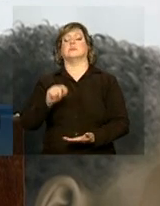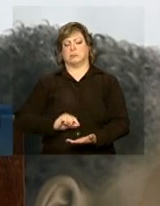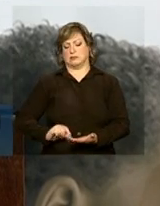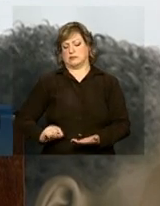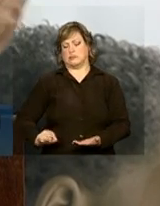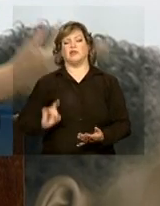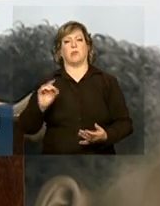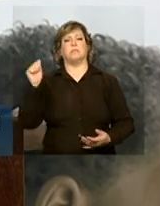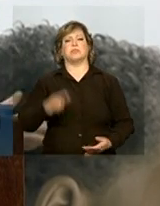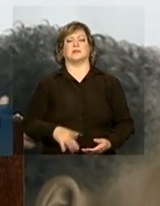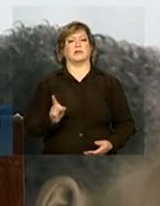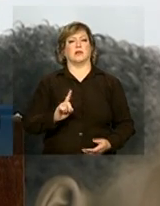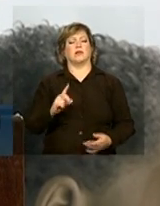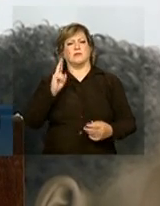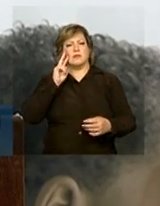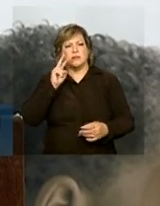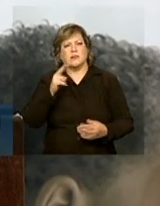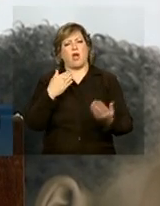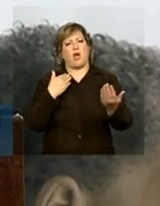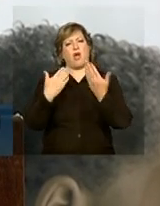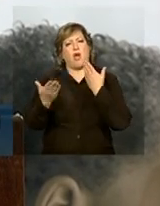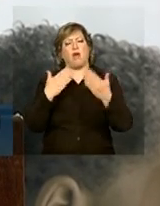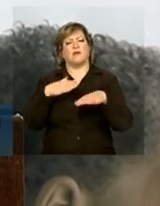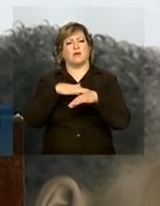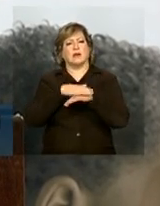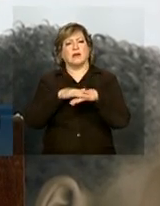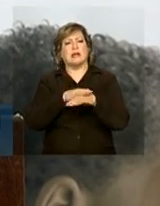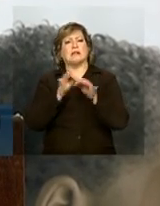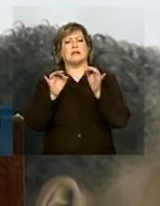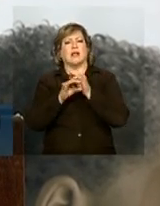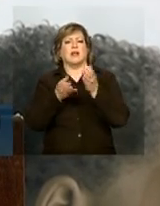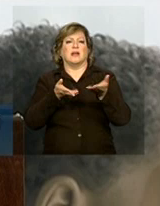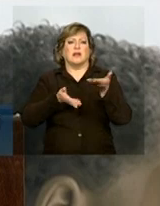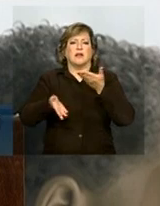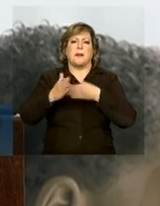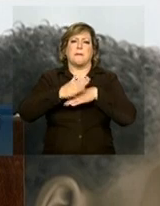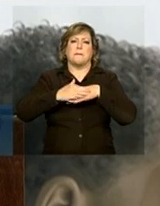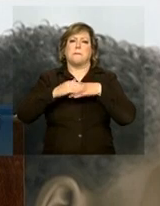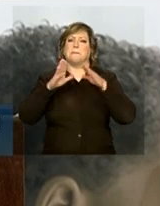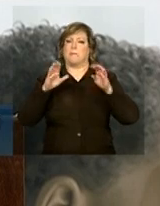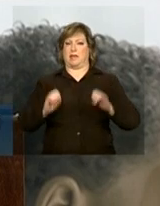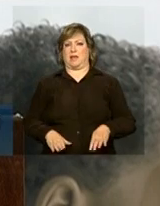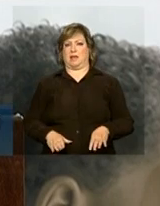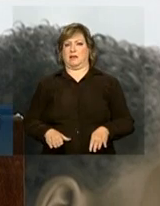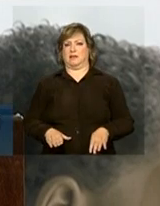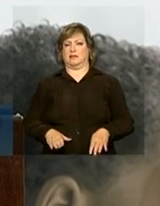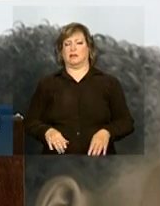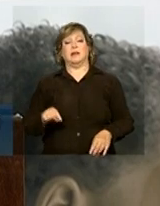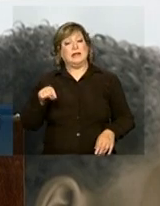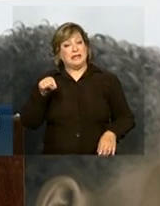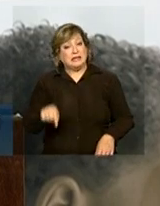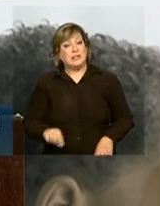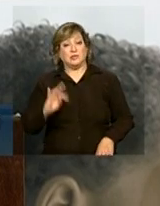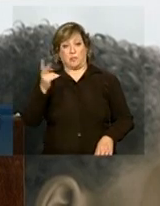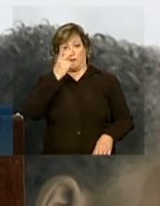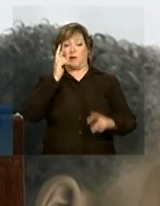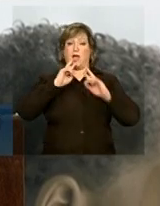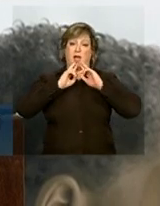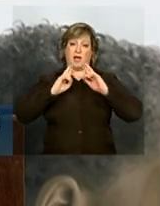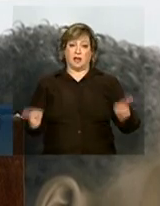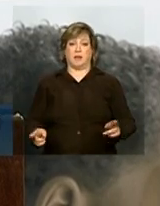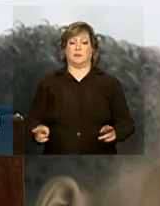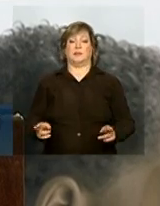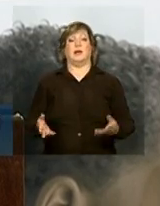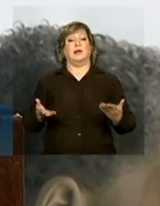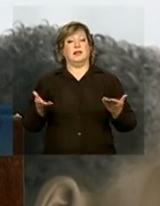auscultasse, tratasse. E essa reivindicação é a reivindicação